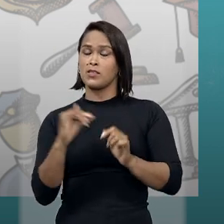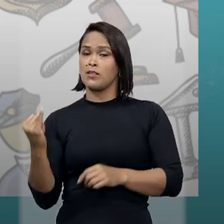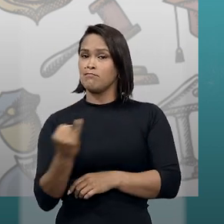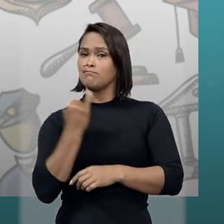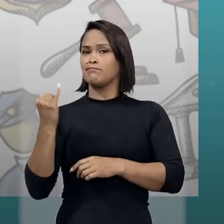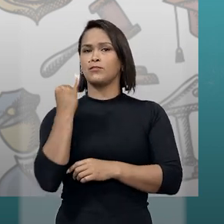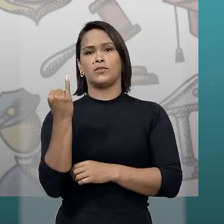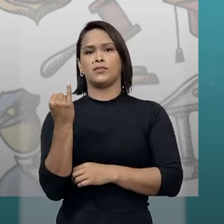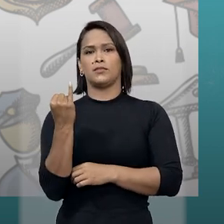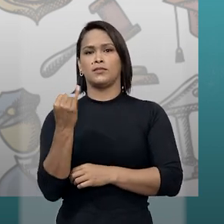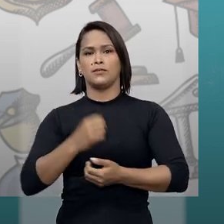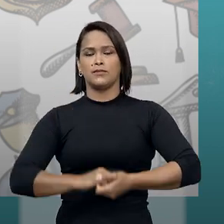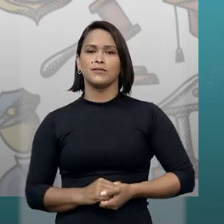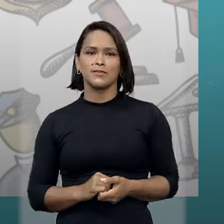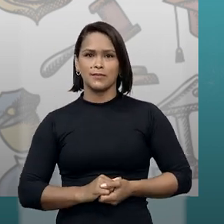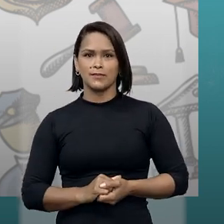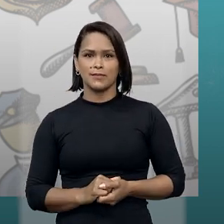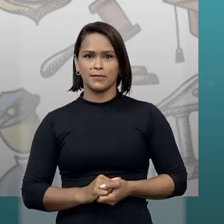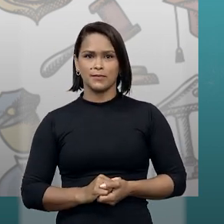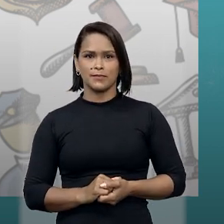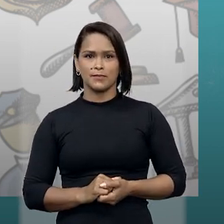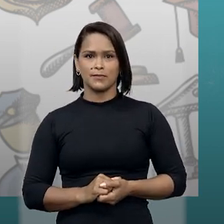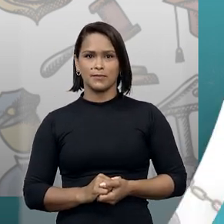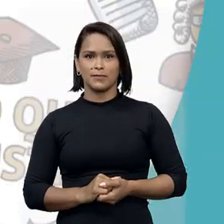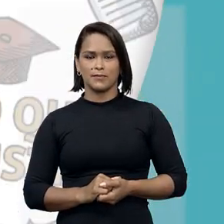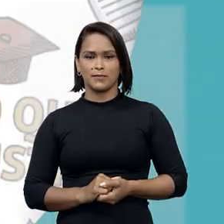ela é muito importante.